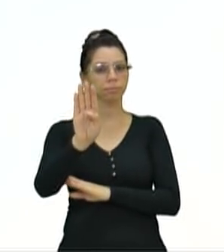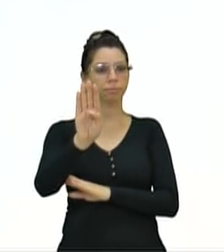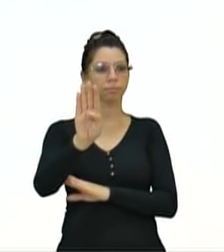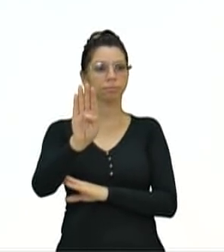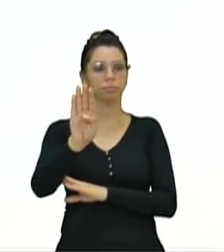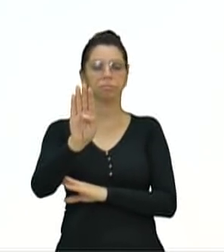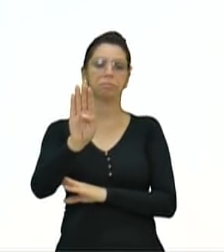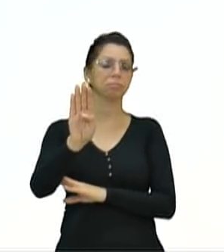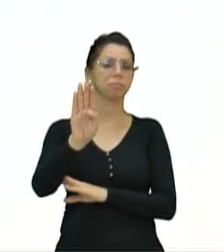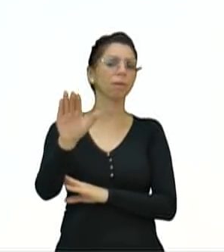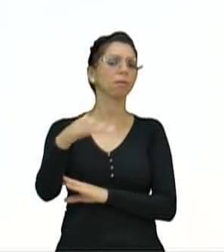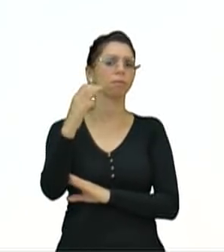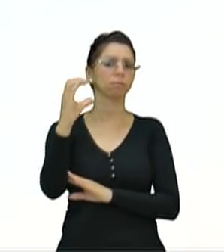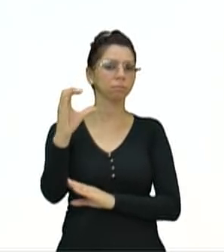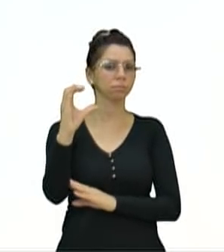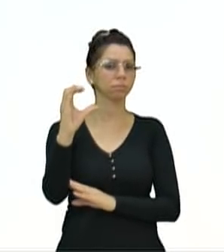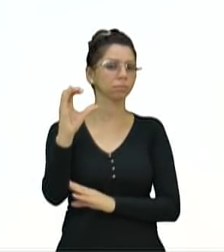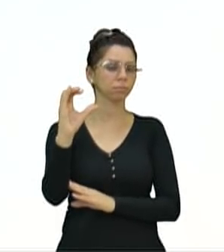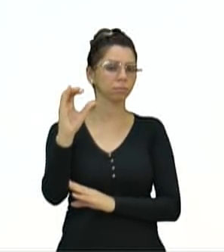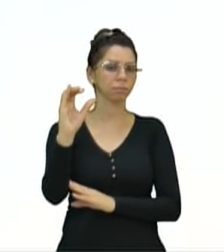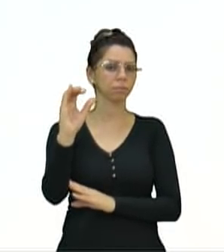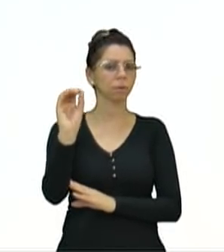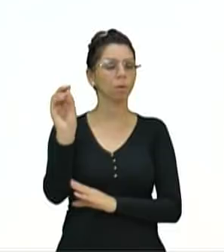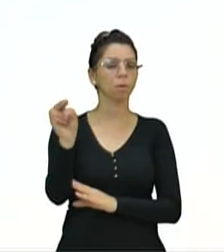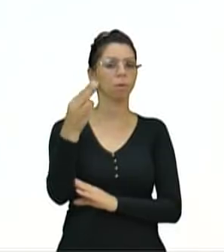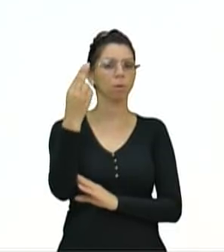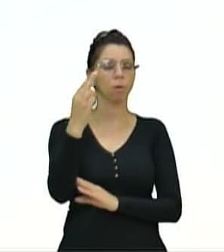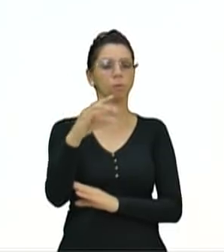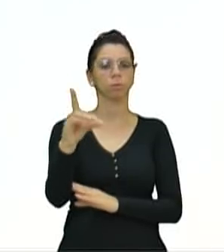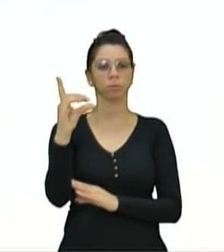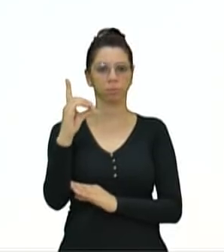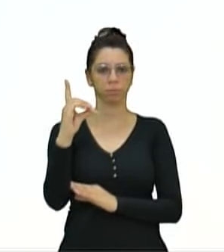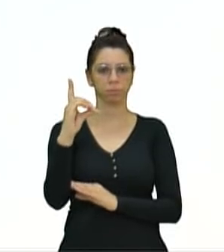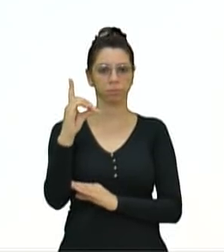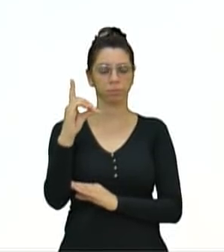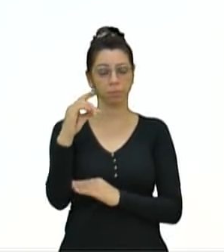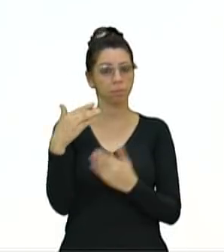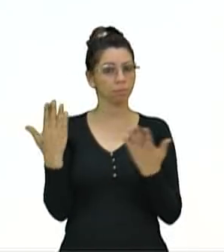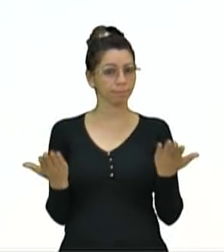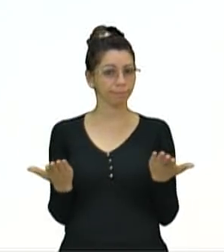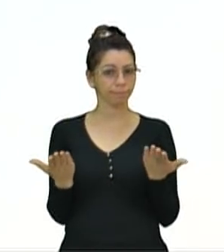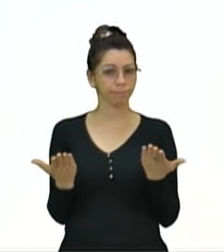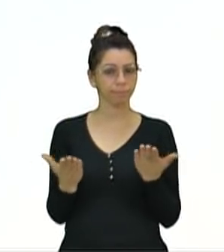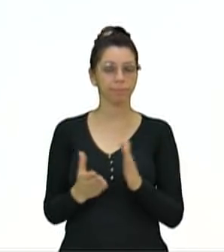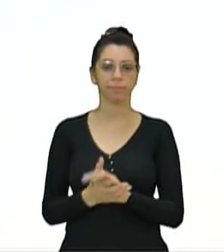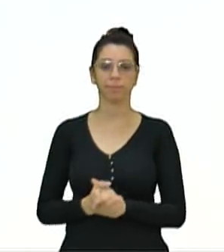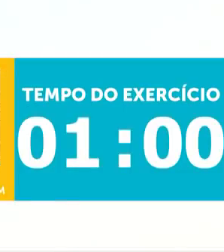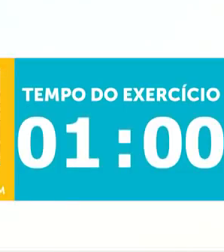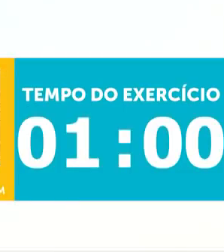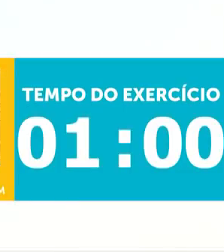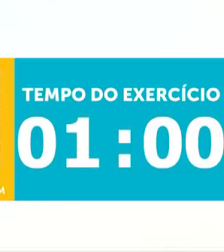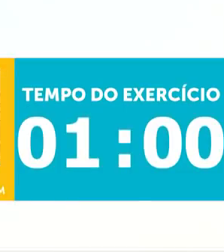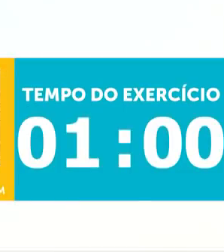opção C, linfonodos ou a opção D, linfócitos? E aí?